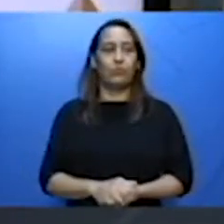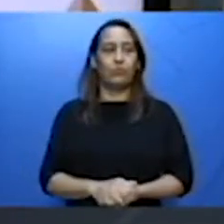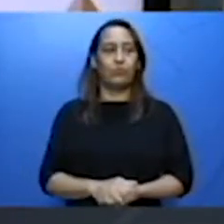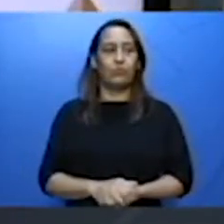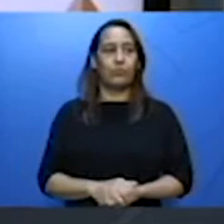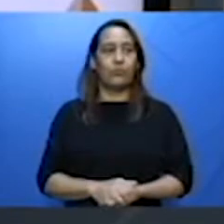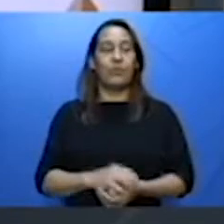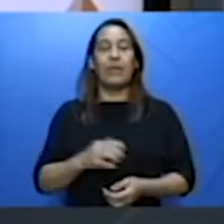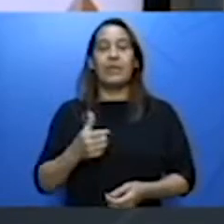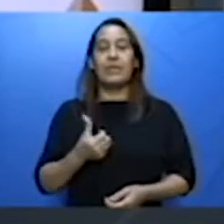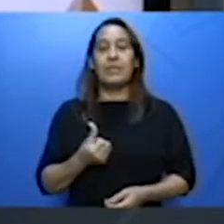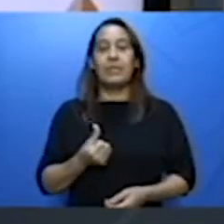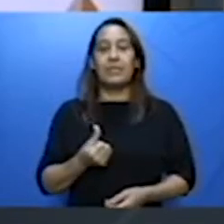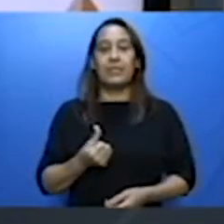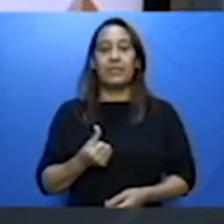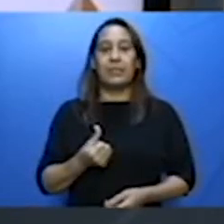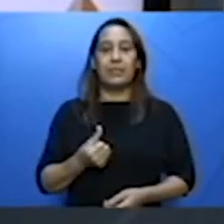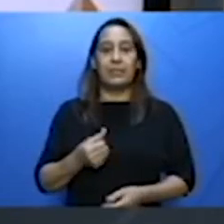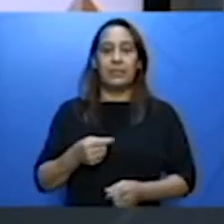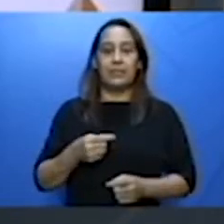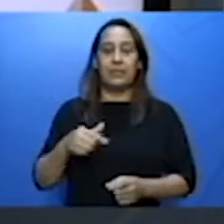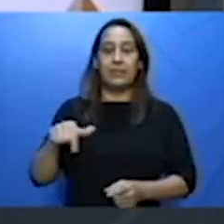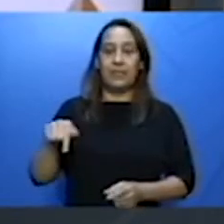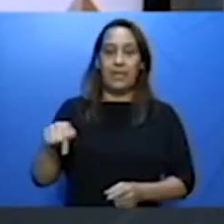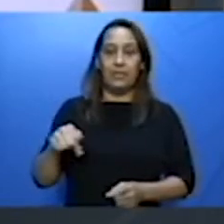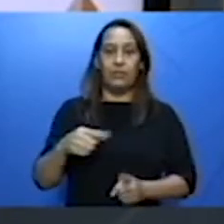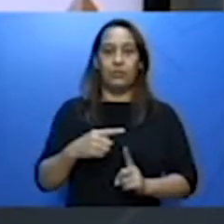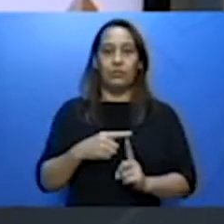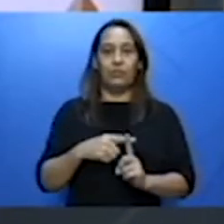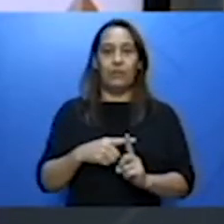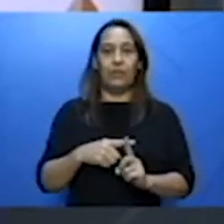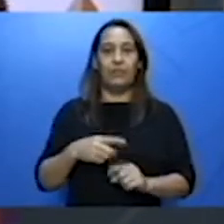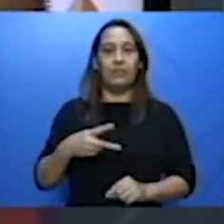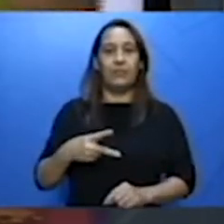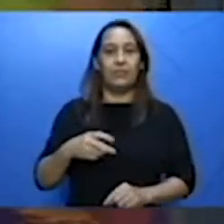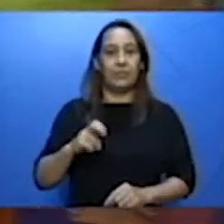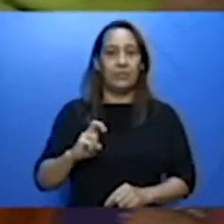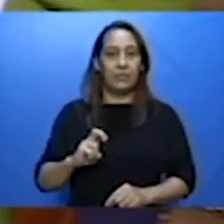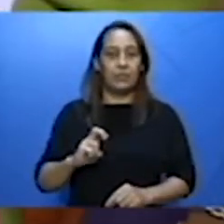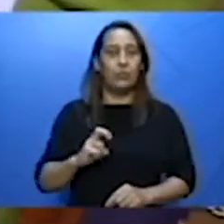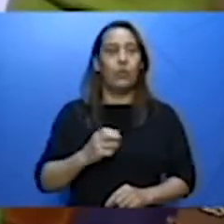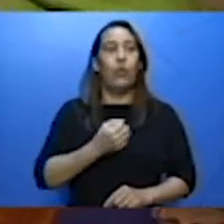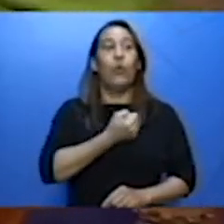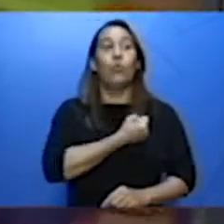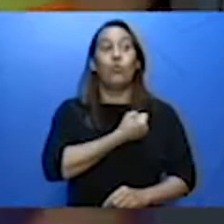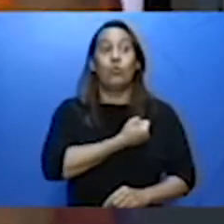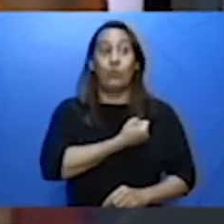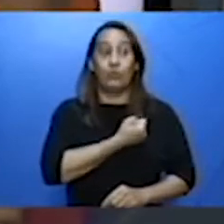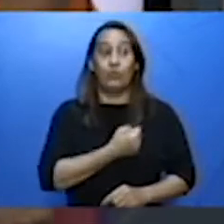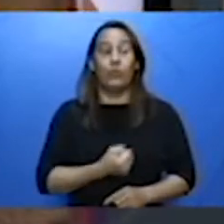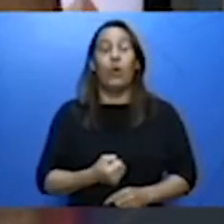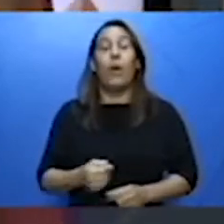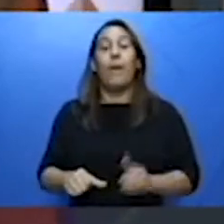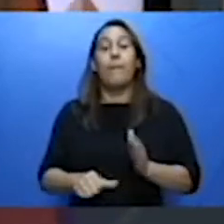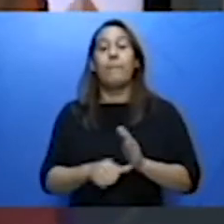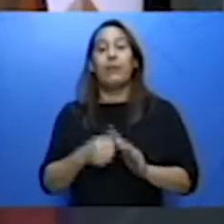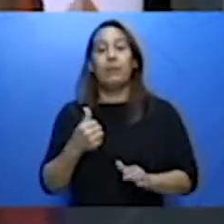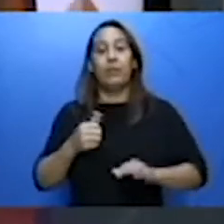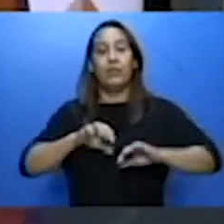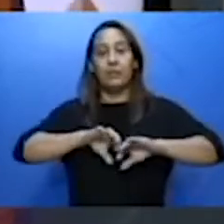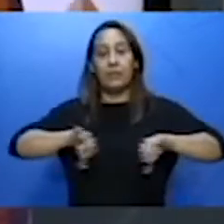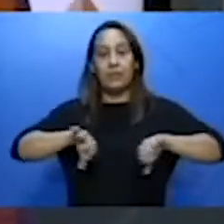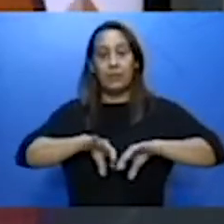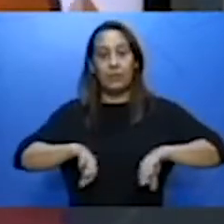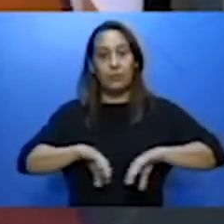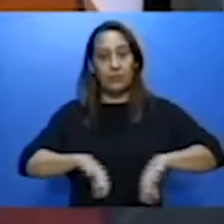essa: 64, 67 mais 25. Vamos lá. Primeiro, pelo algoritmo